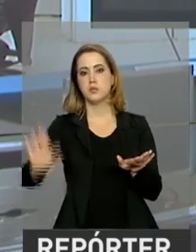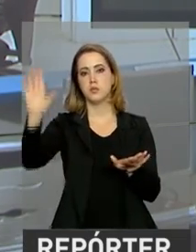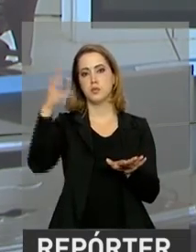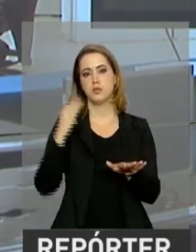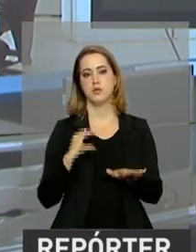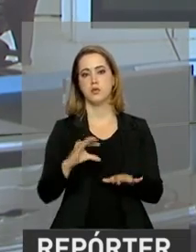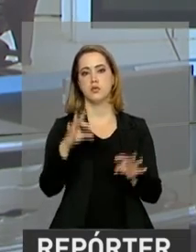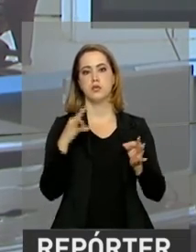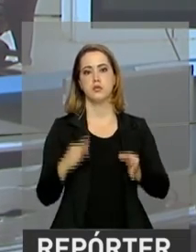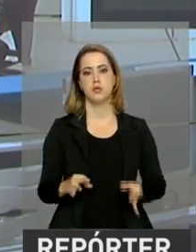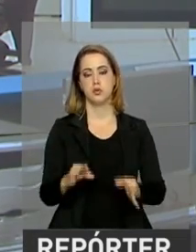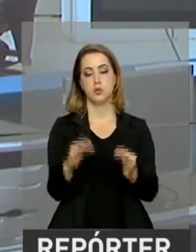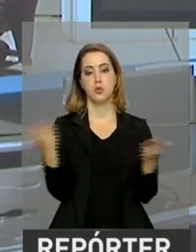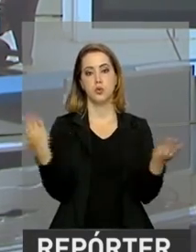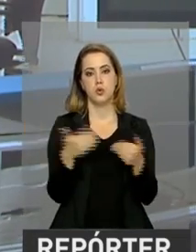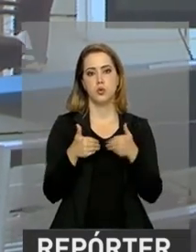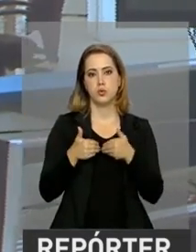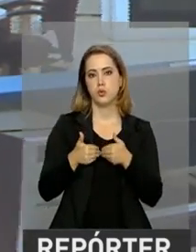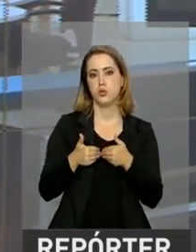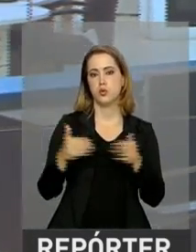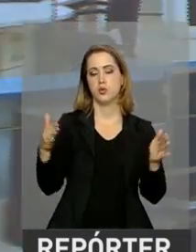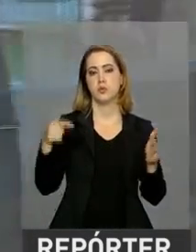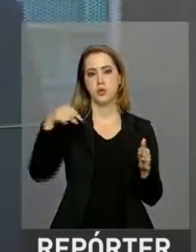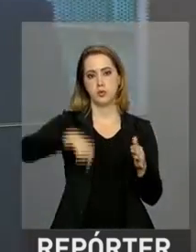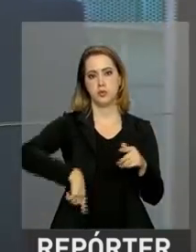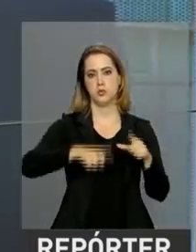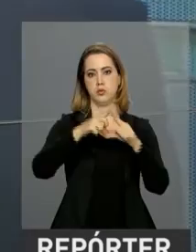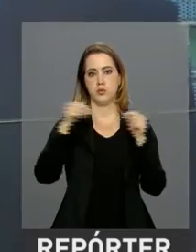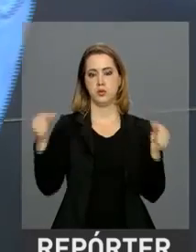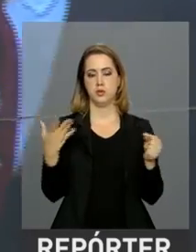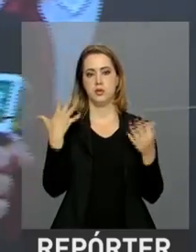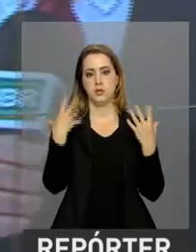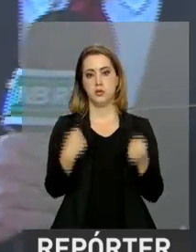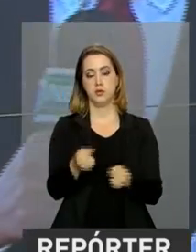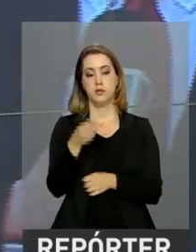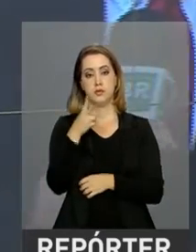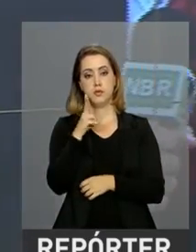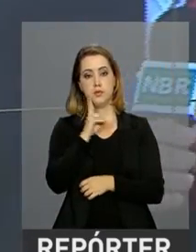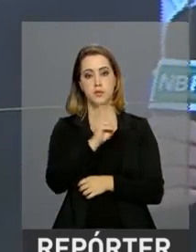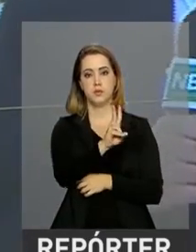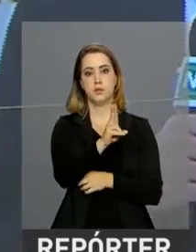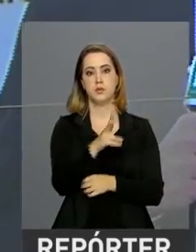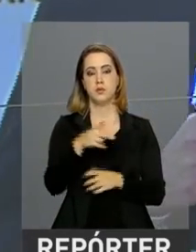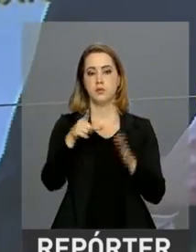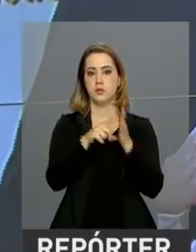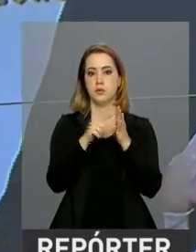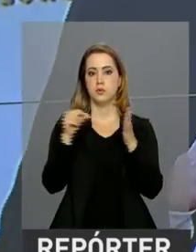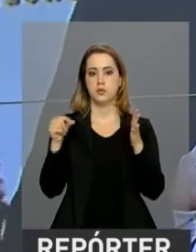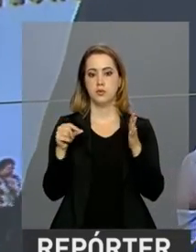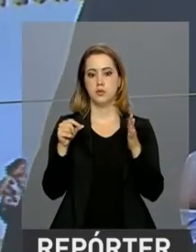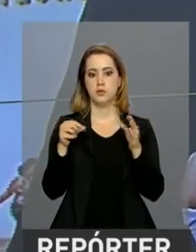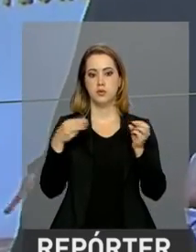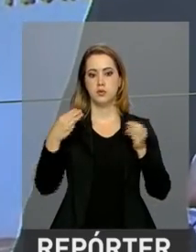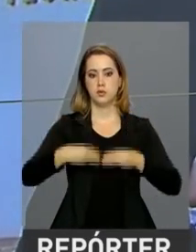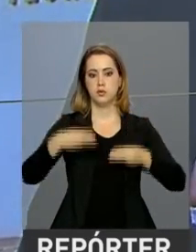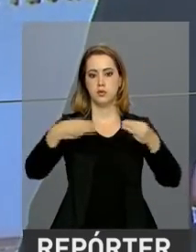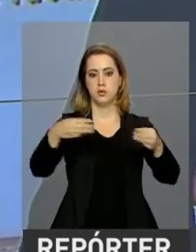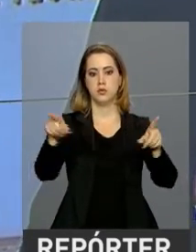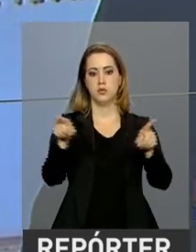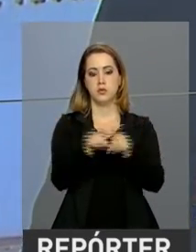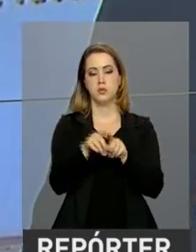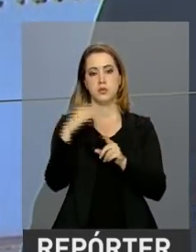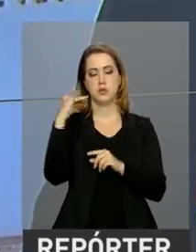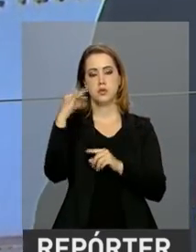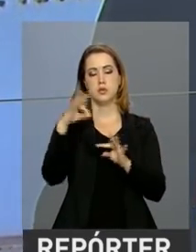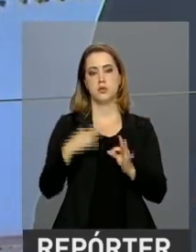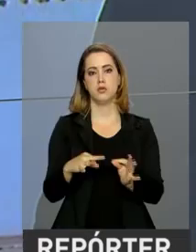abertura oficial aqui em brasília vamos conversar ao vivo com a repórter nem pereira que está em frente ao ministério da ciência e tecnologia e traz